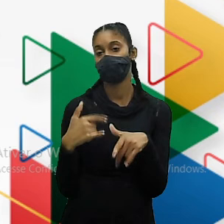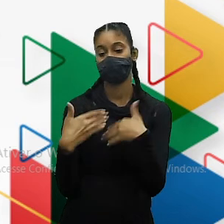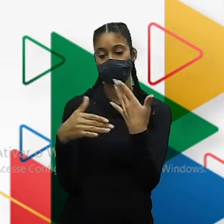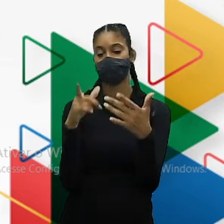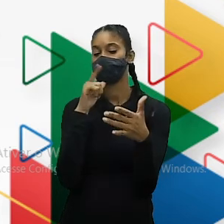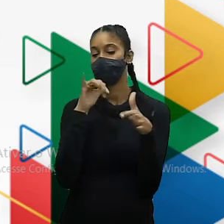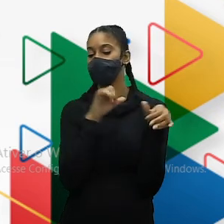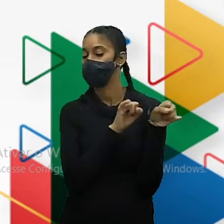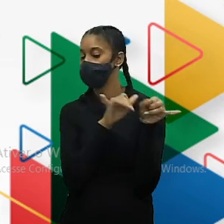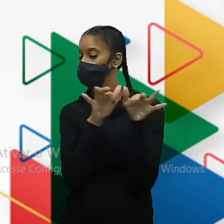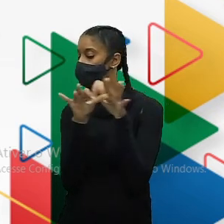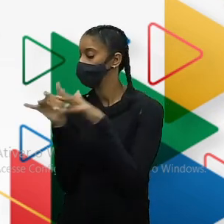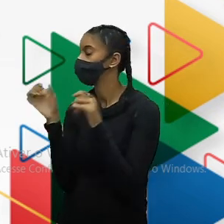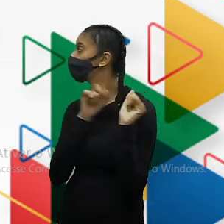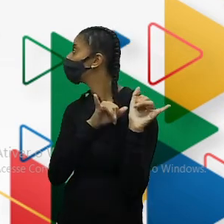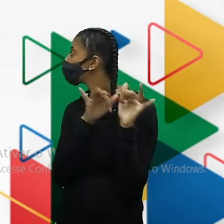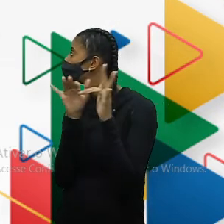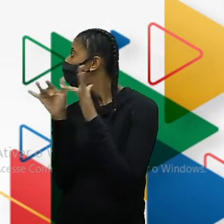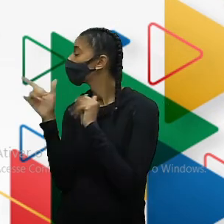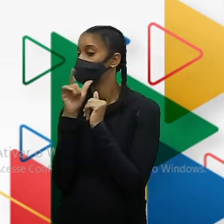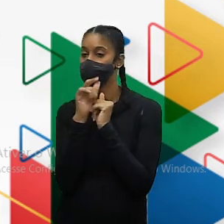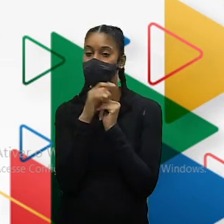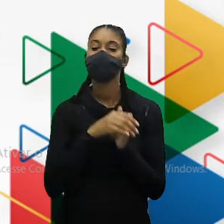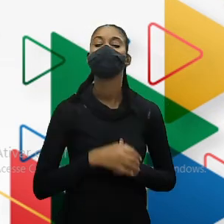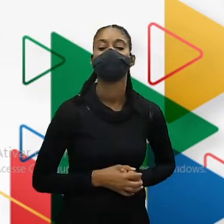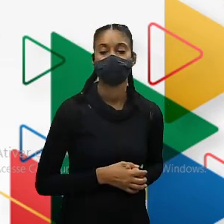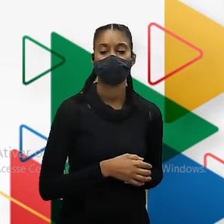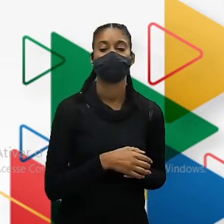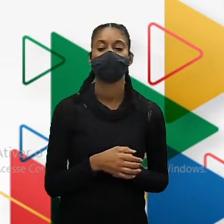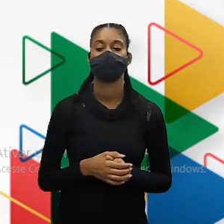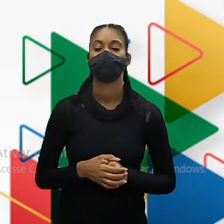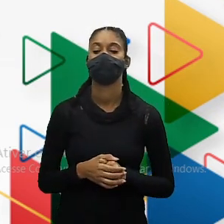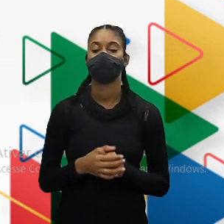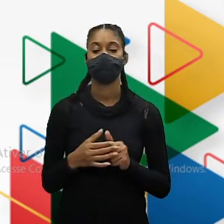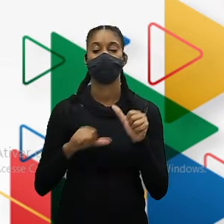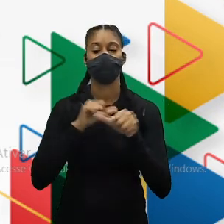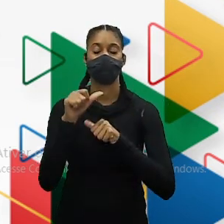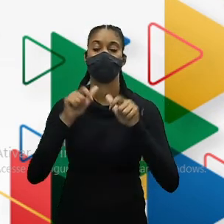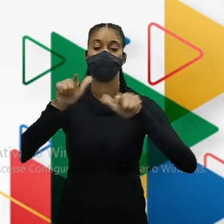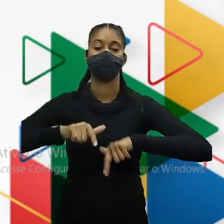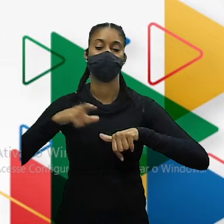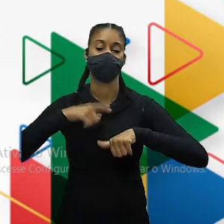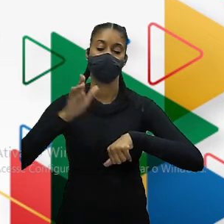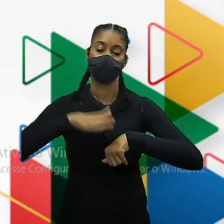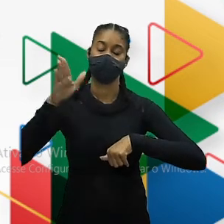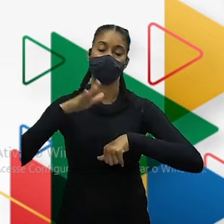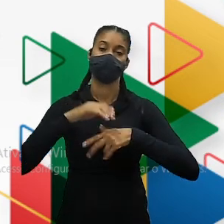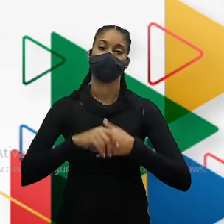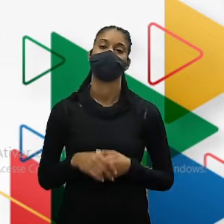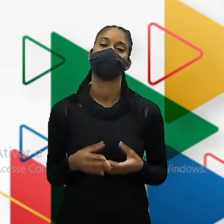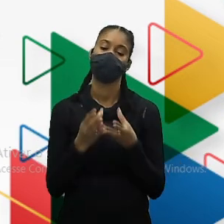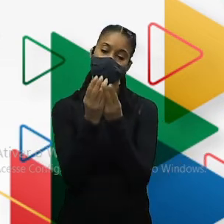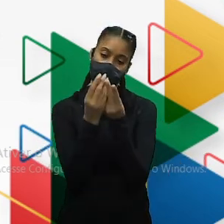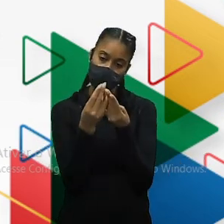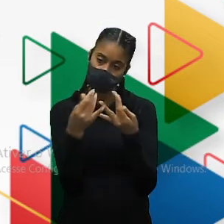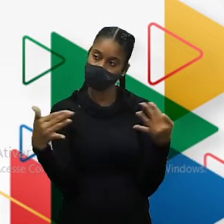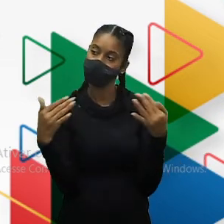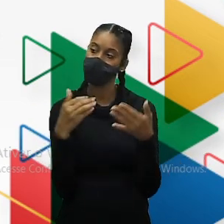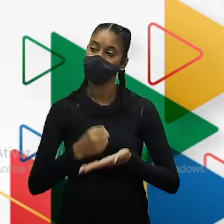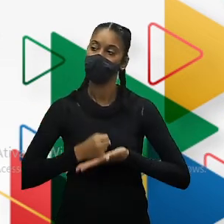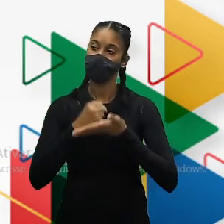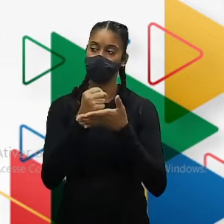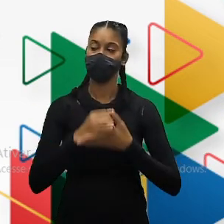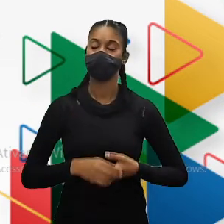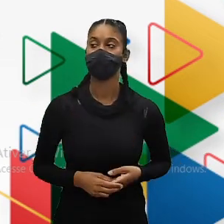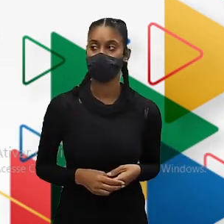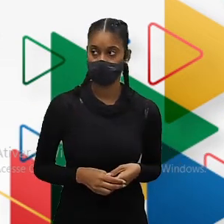vai migrando em direção ao lado que tem mais soluto e vai ajudando a diluir, a diminuir essa